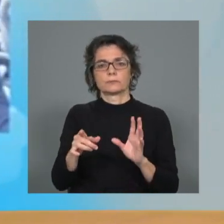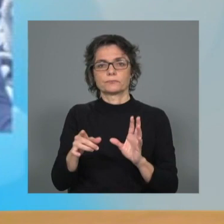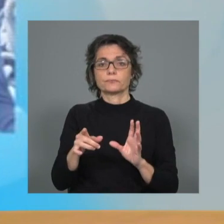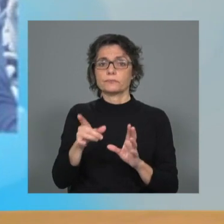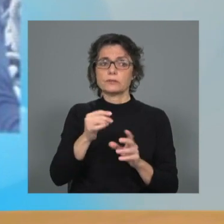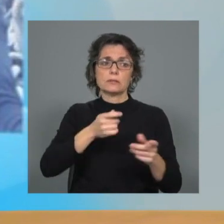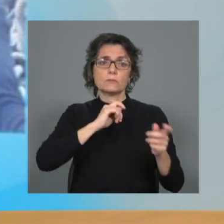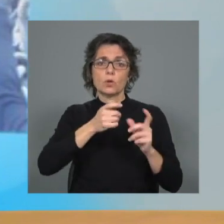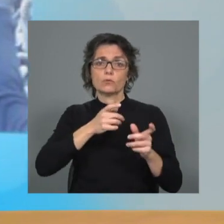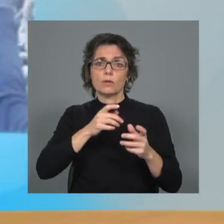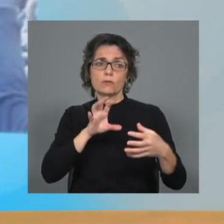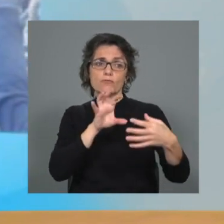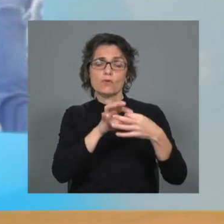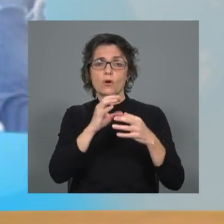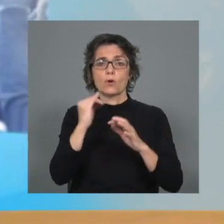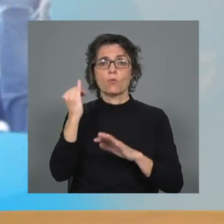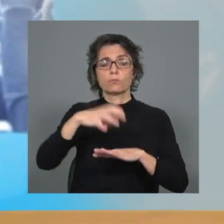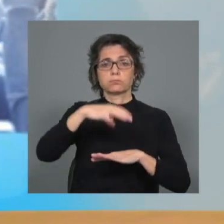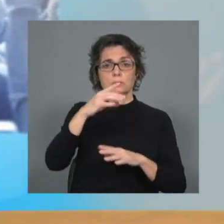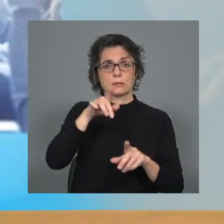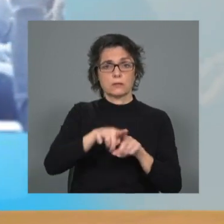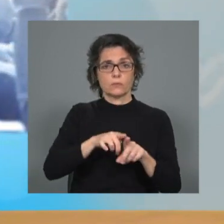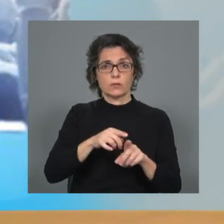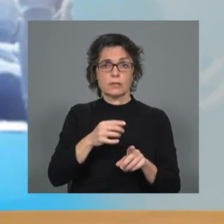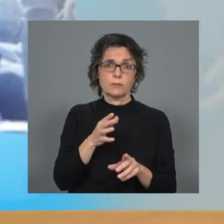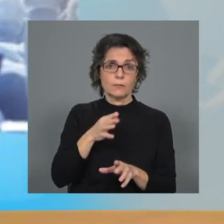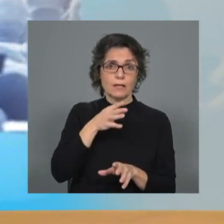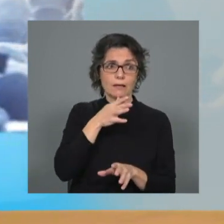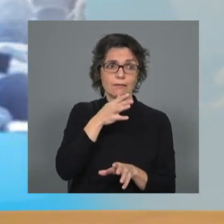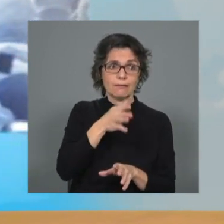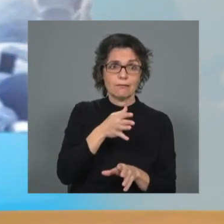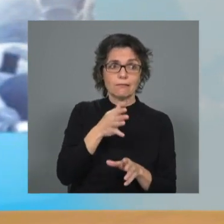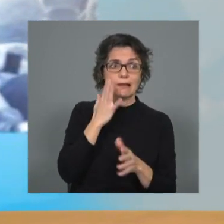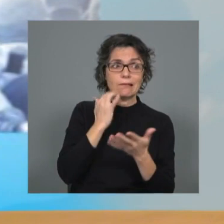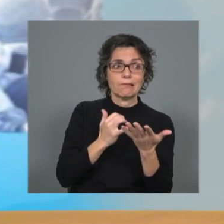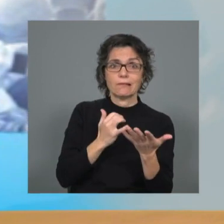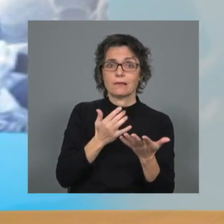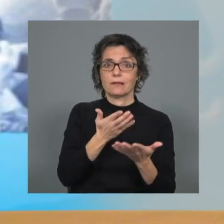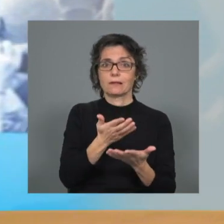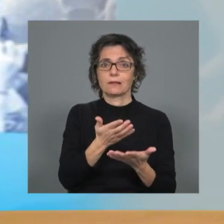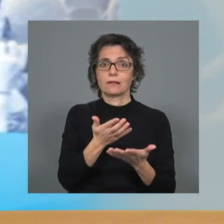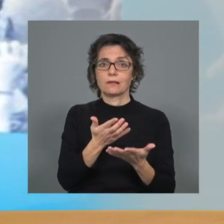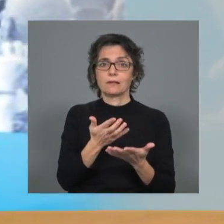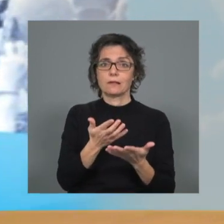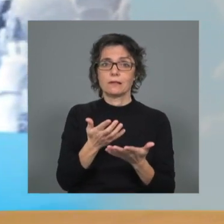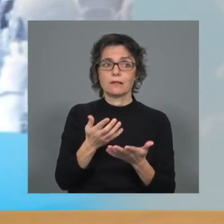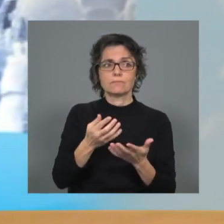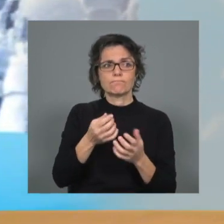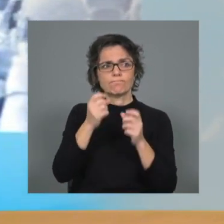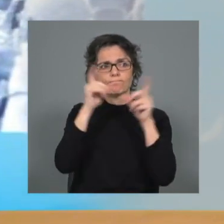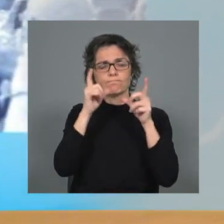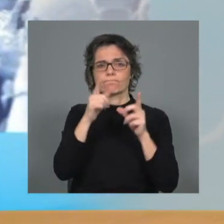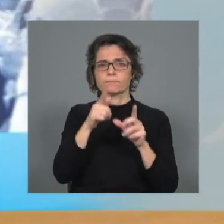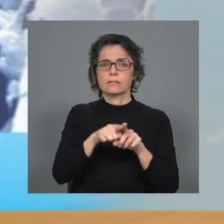instâncias políticas e entidades públicas para dar voz a essas preocupações, tentando que as políticas